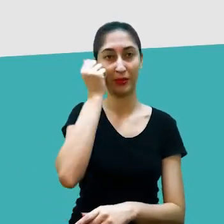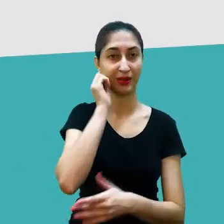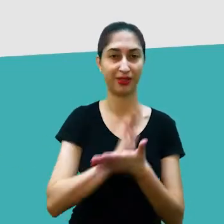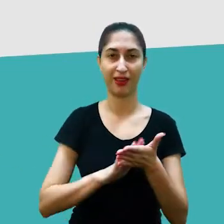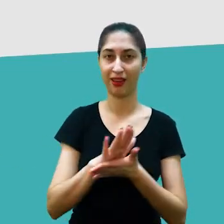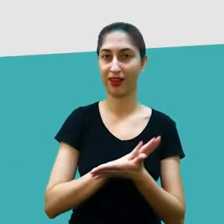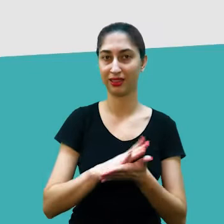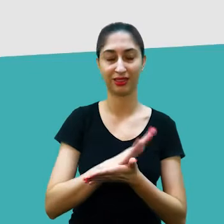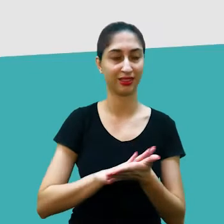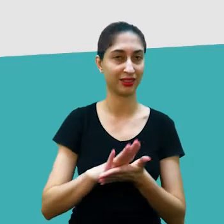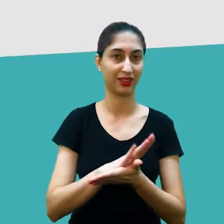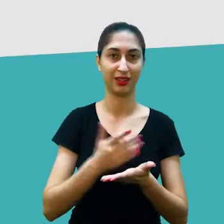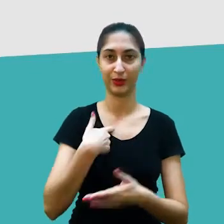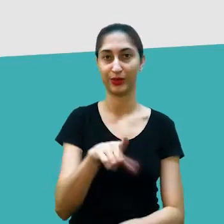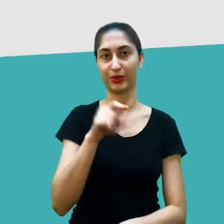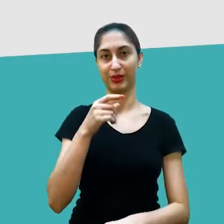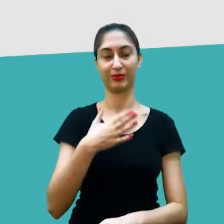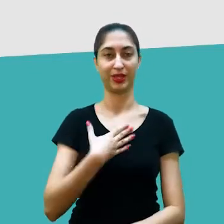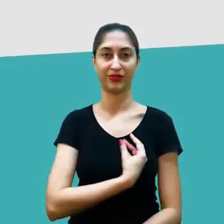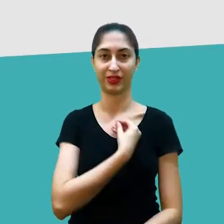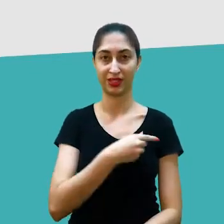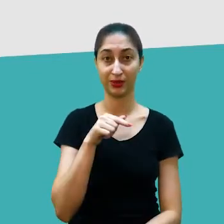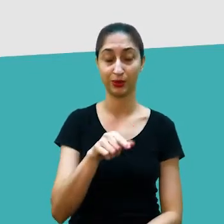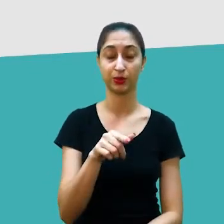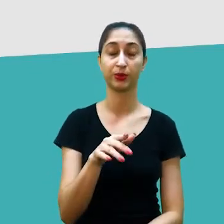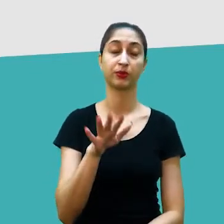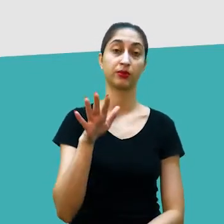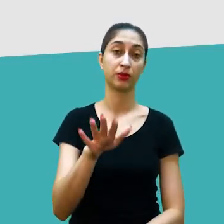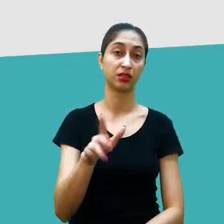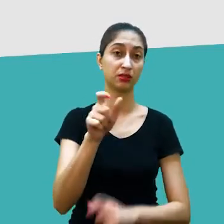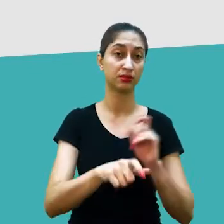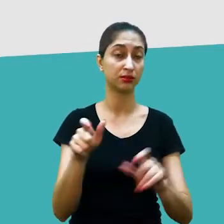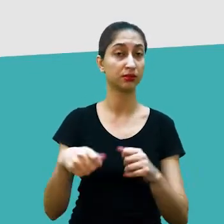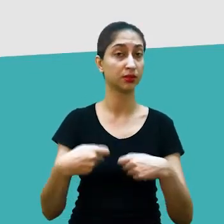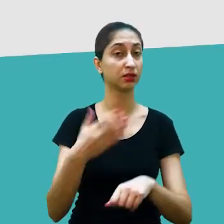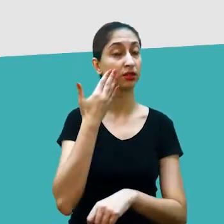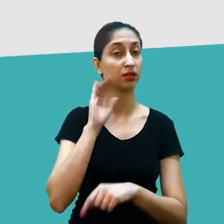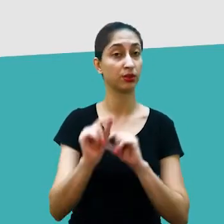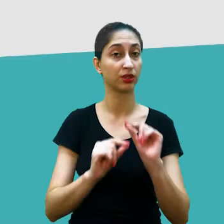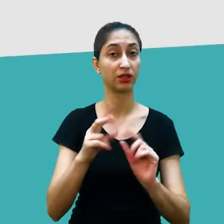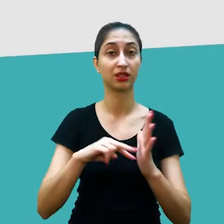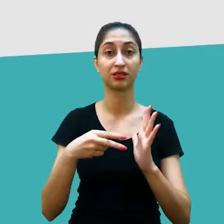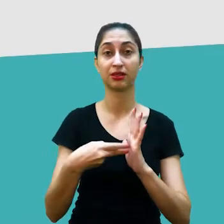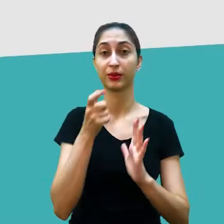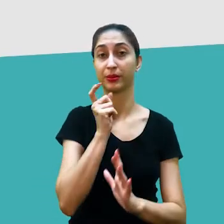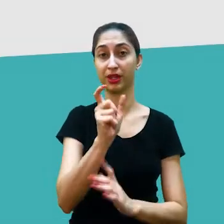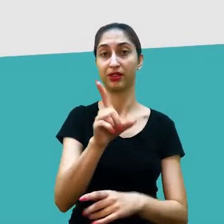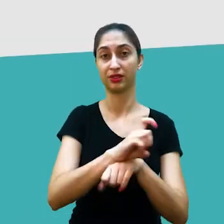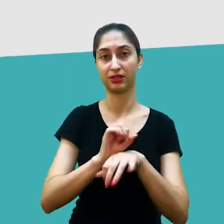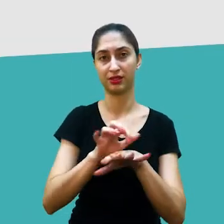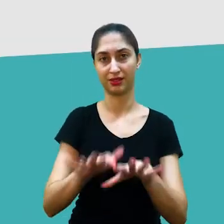um minuto do que eu escolhi fazer na vida, mas eu acho que as pessoas precisam compreender primeiro o significado da palavra